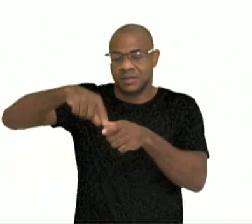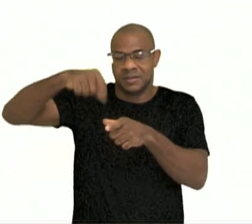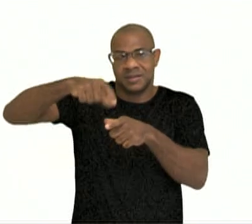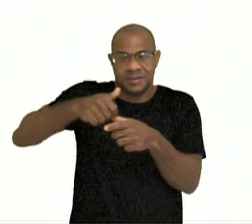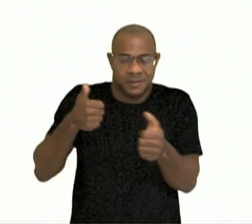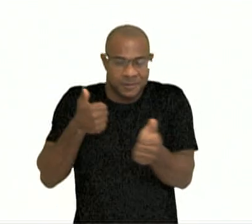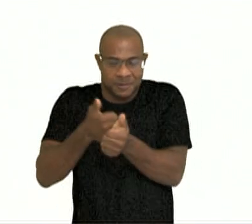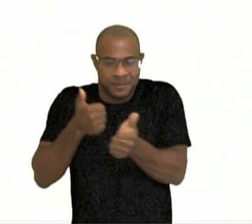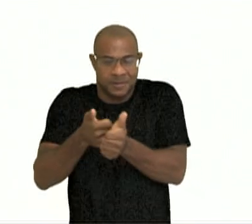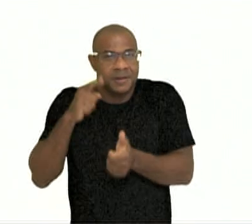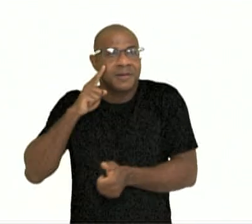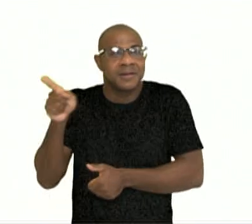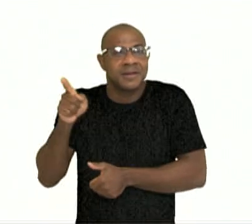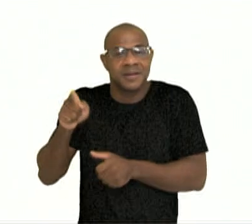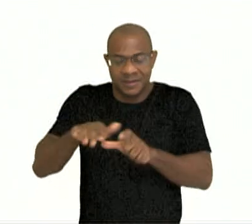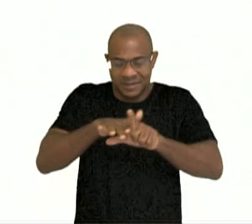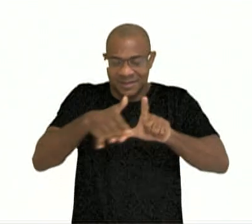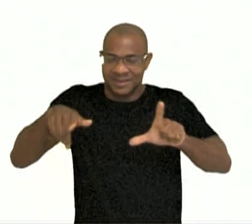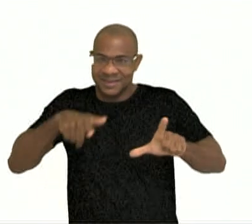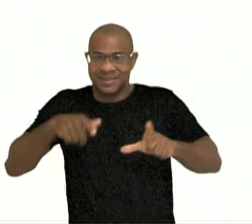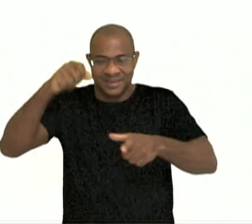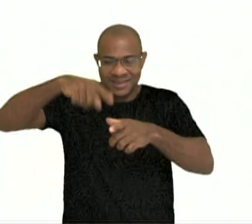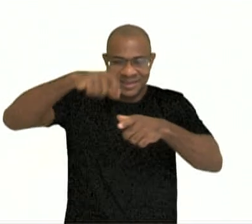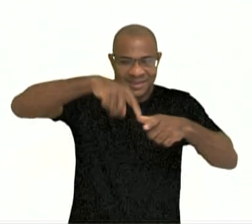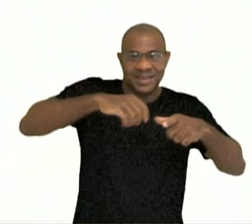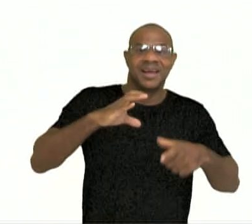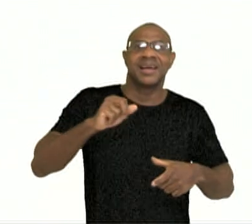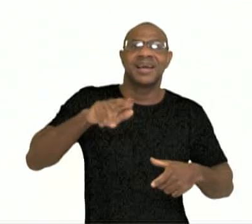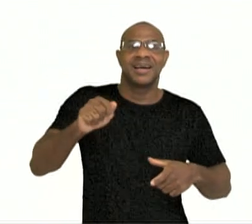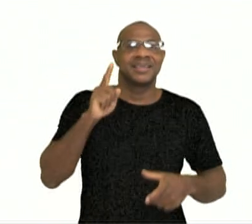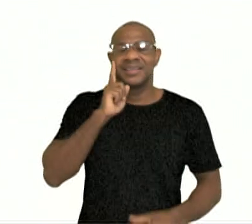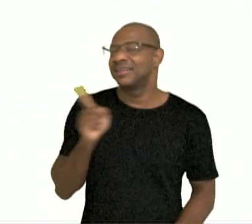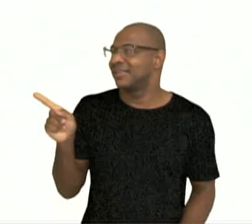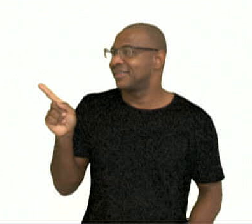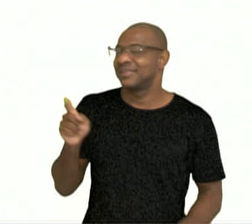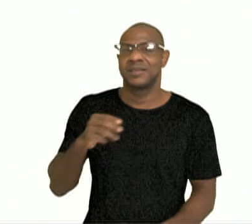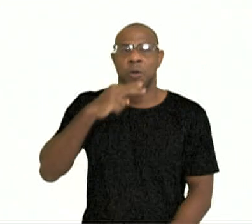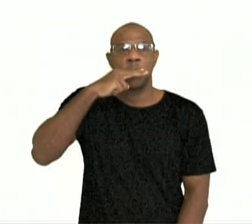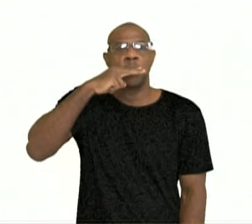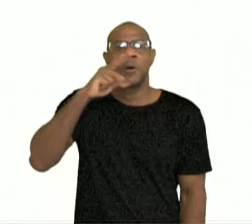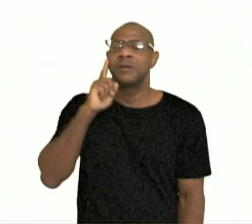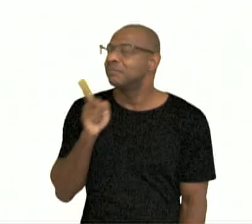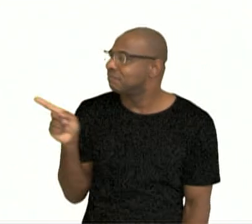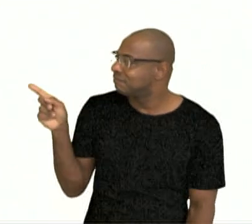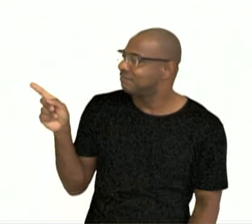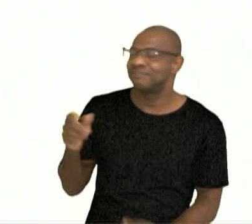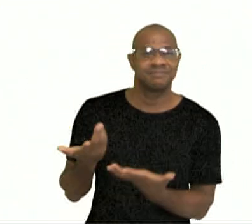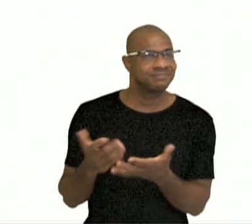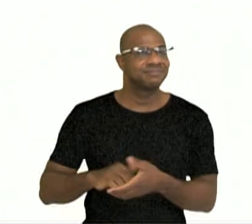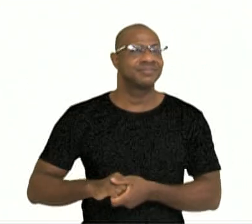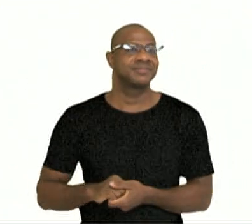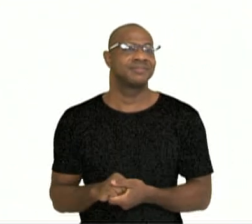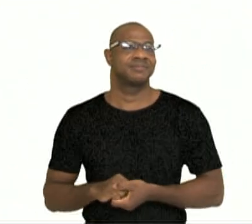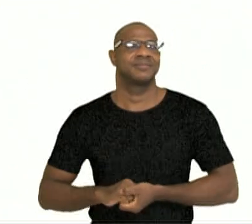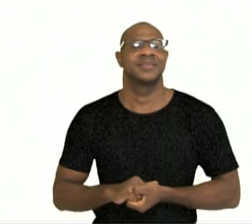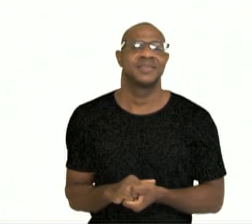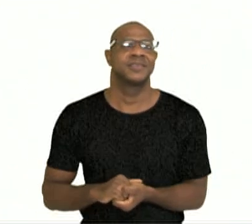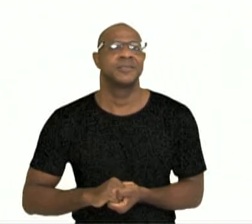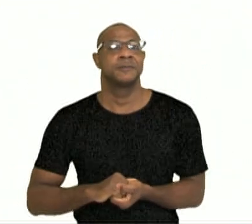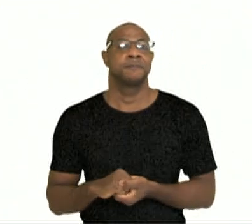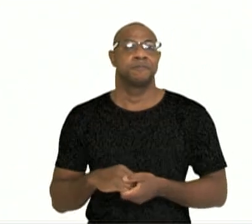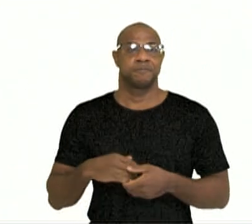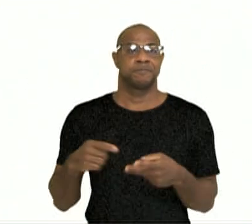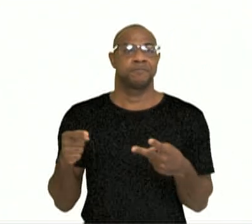bem concentrado aqui no litoral, tá? Então aqui foi a porção onde foi cultivado primeiro ali a